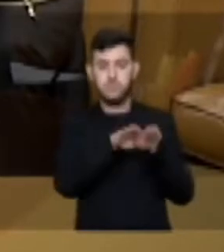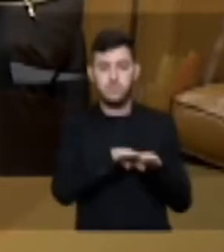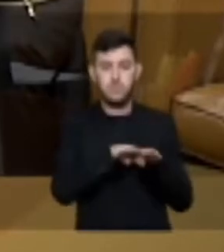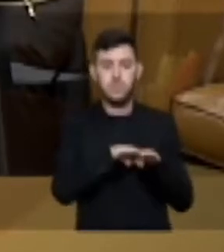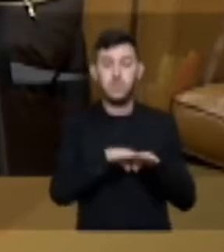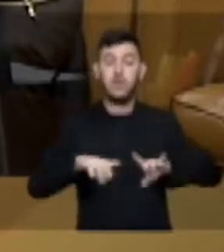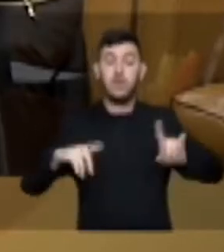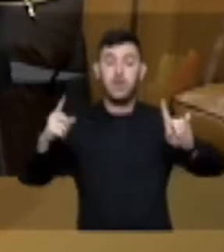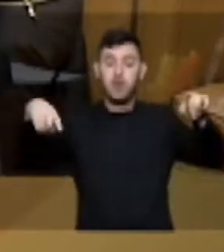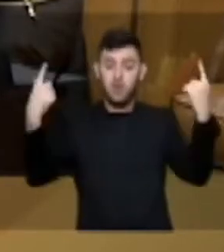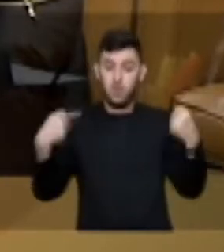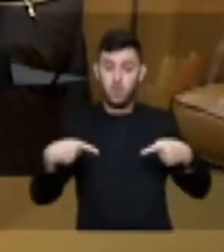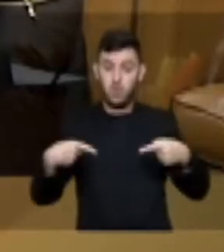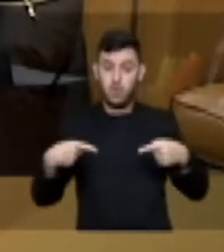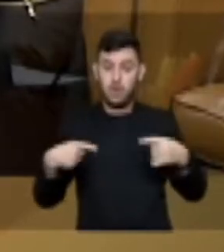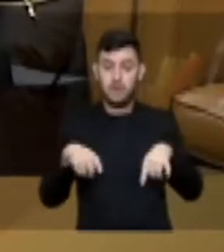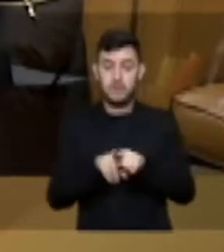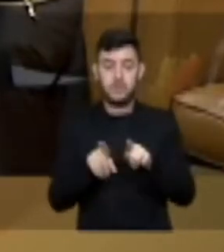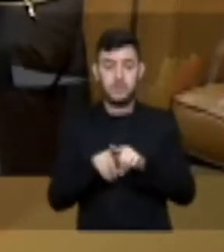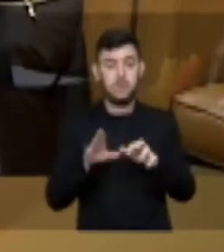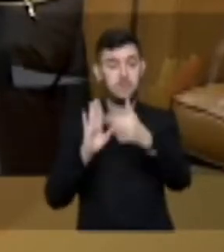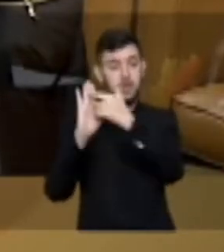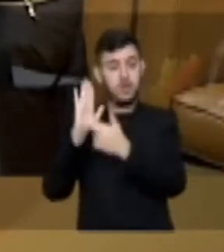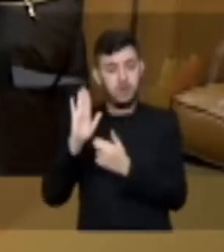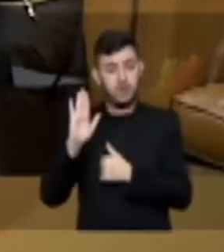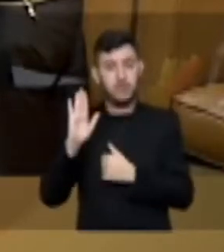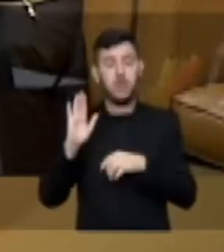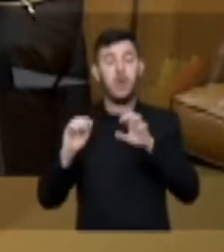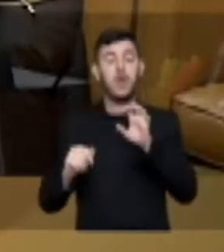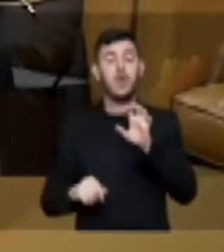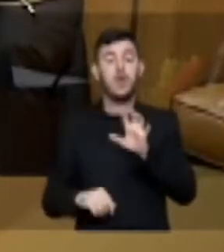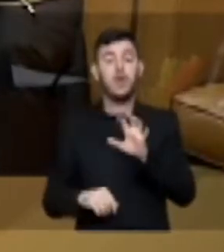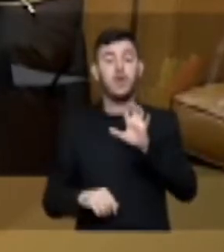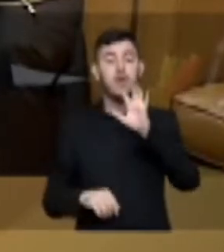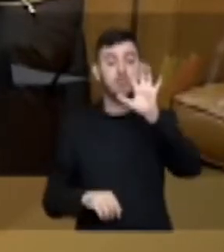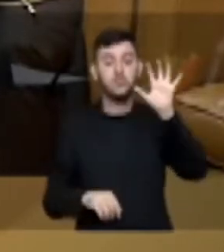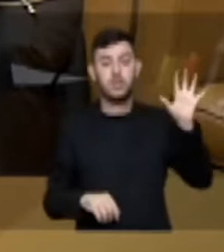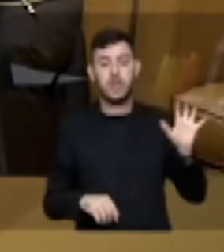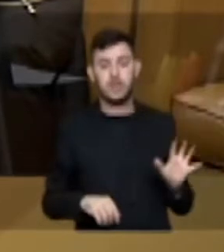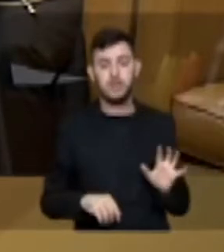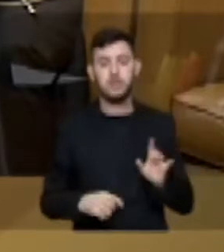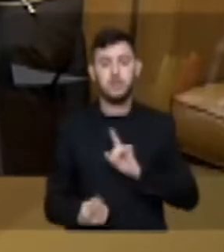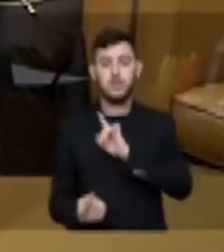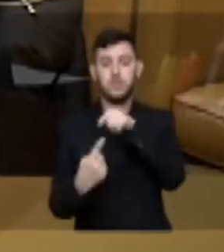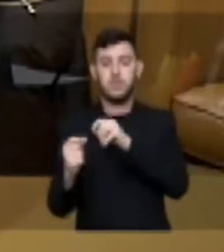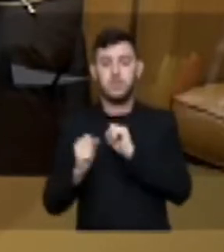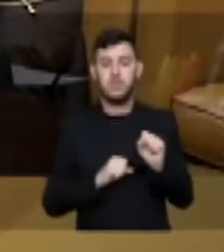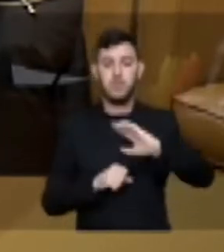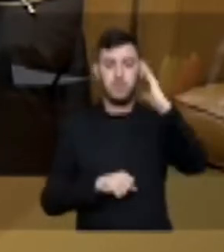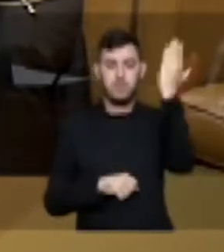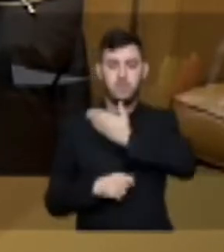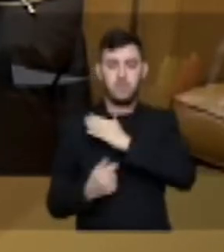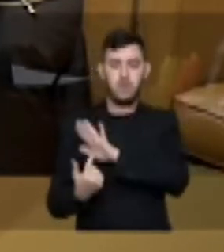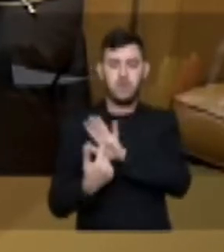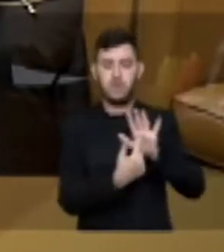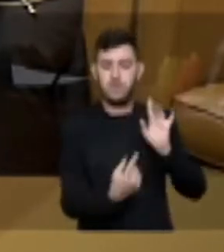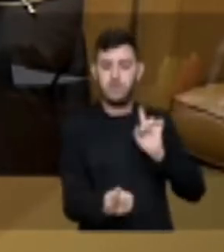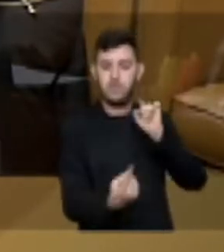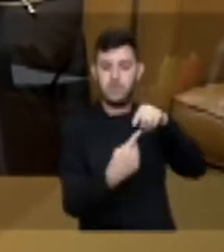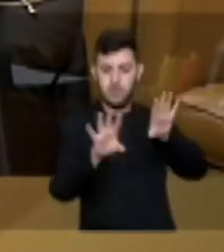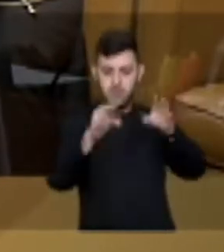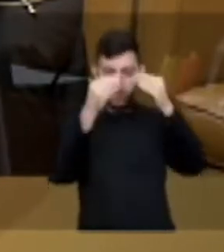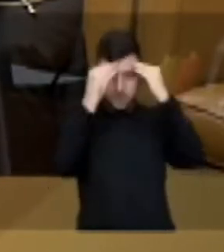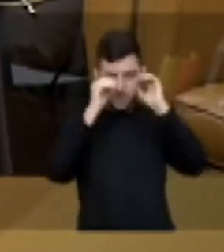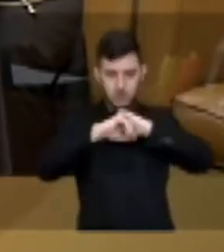a concorrência e a regulação, a regionalização. E para que eu possa demonstrar de maneira clara a sua